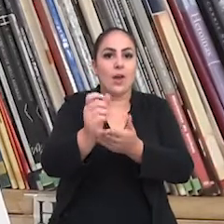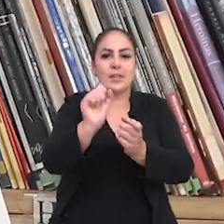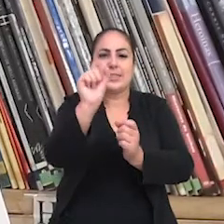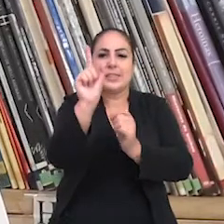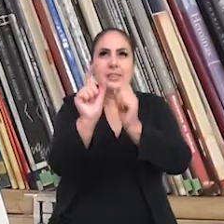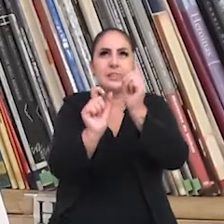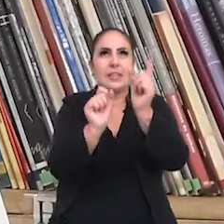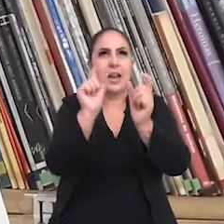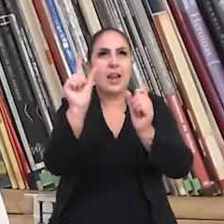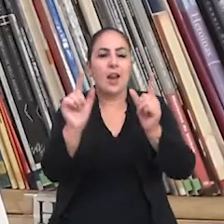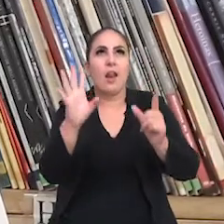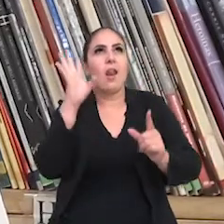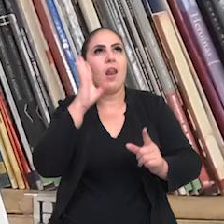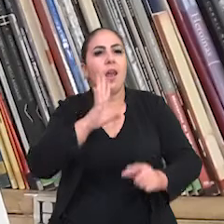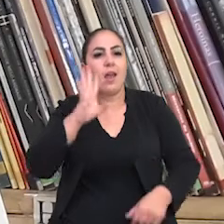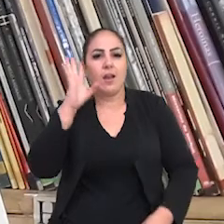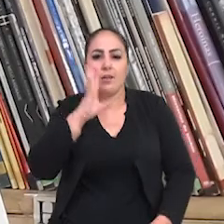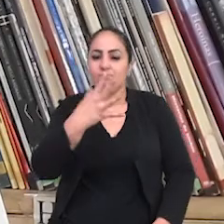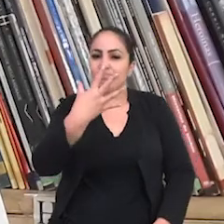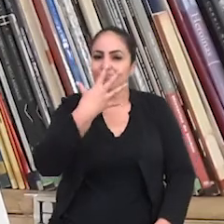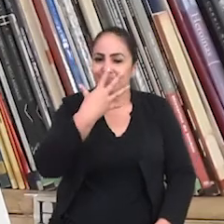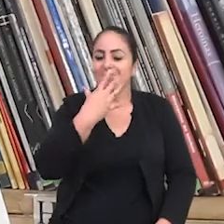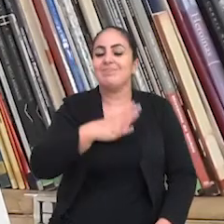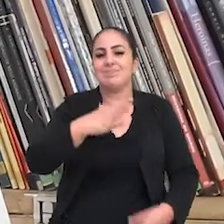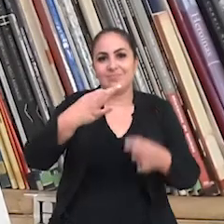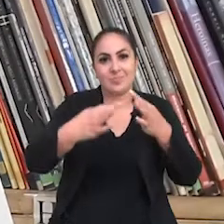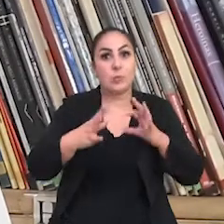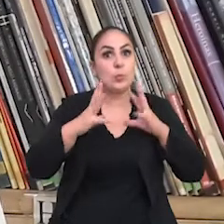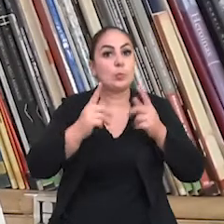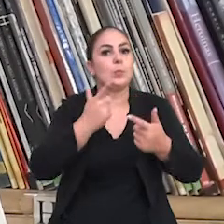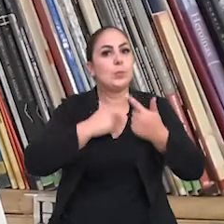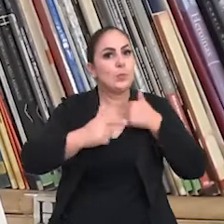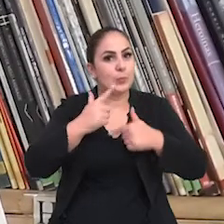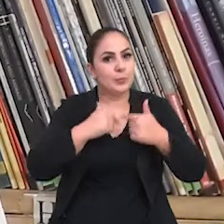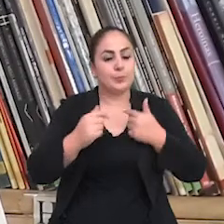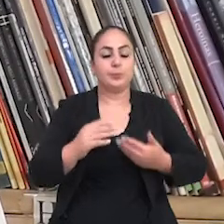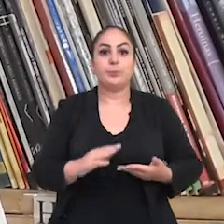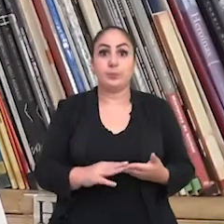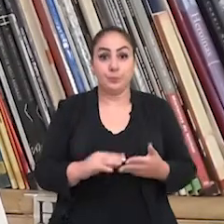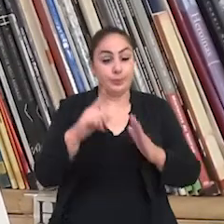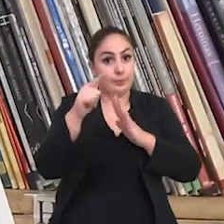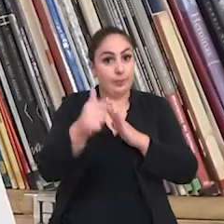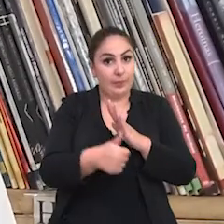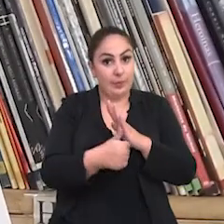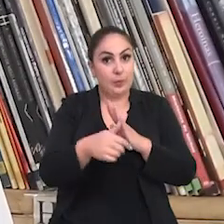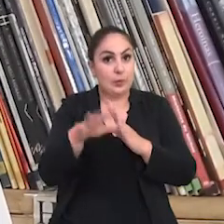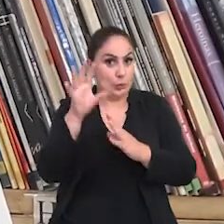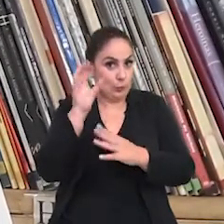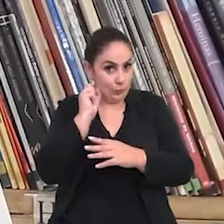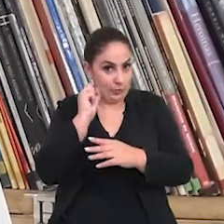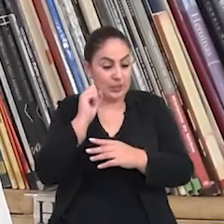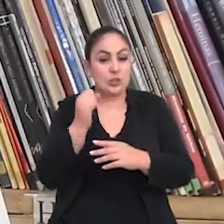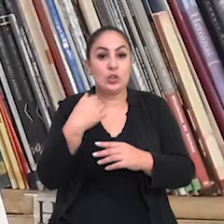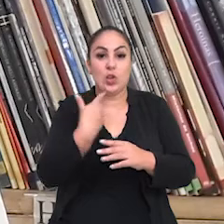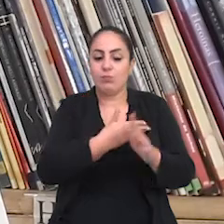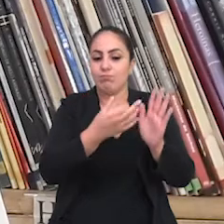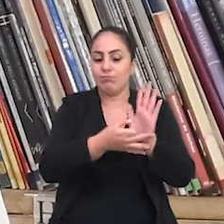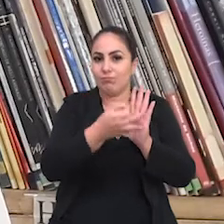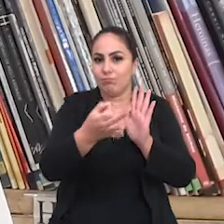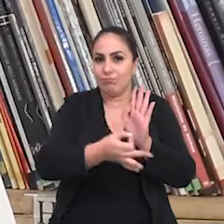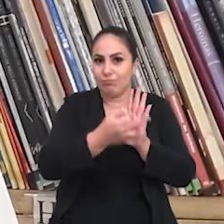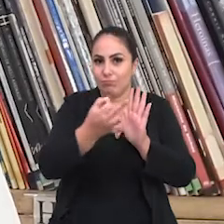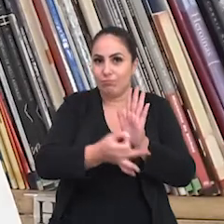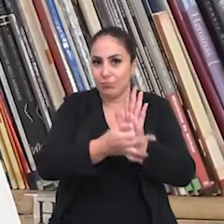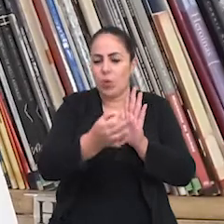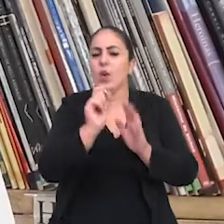estrelas. Ela é tão legal e encantadora, eu tenho certeza que todo mundo vai gostar. E depois de ouvir a história, nós ainda